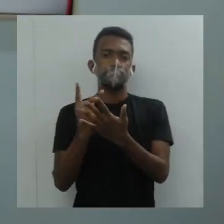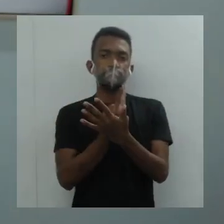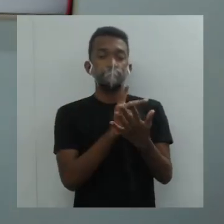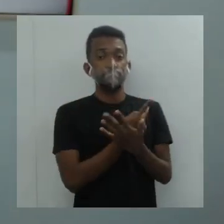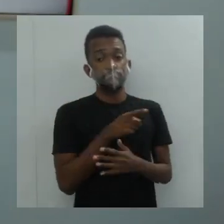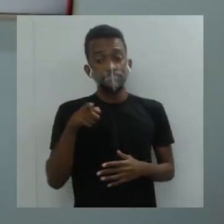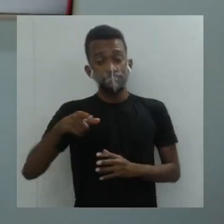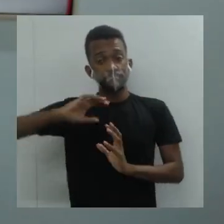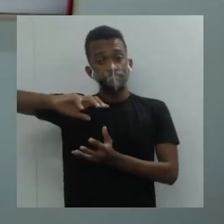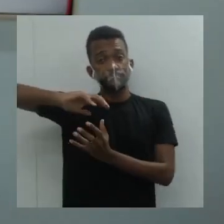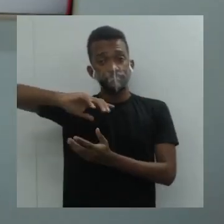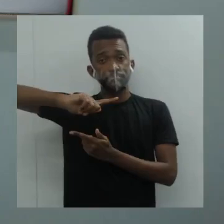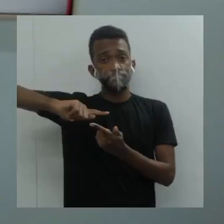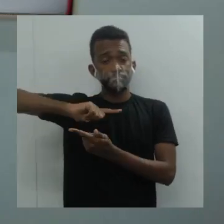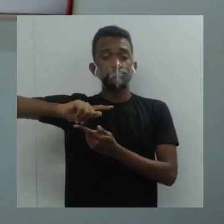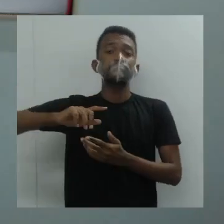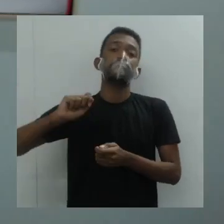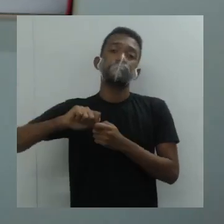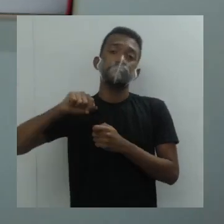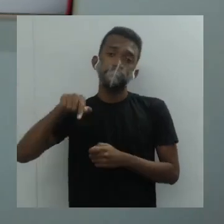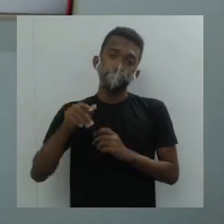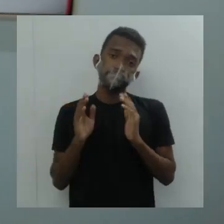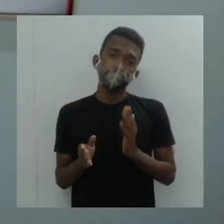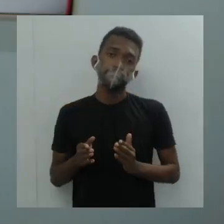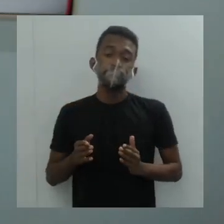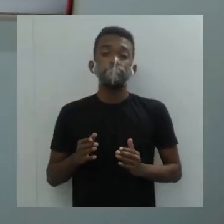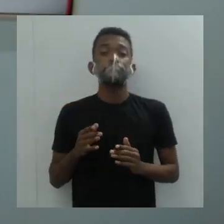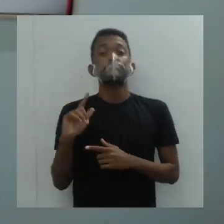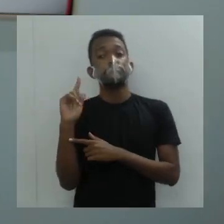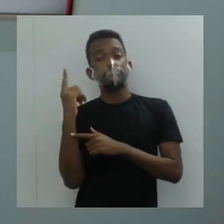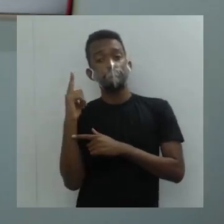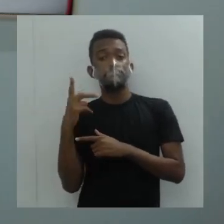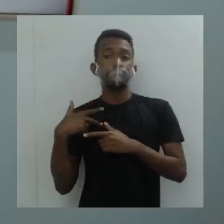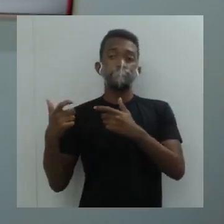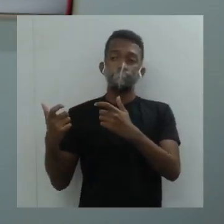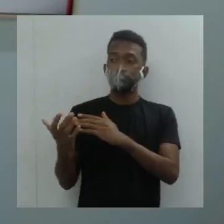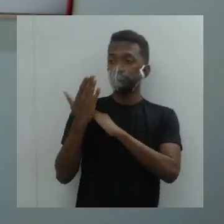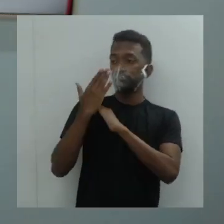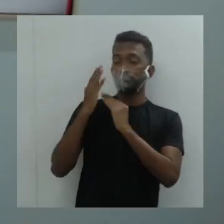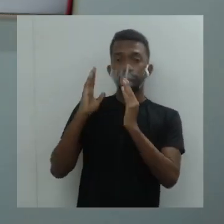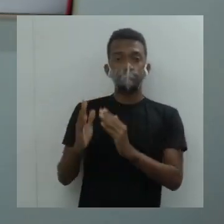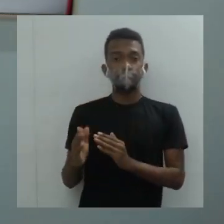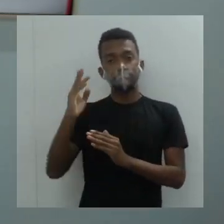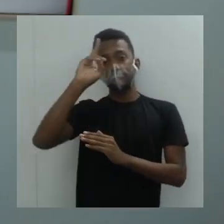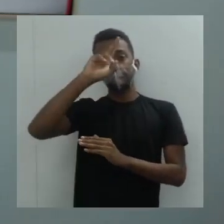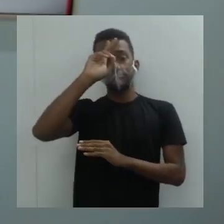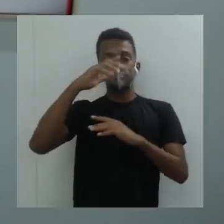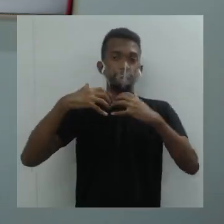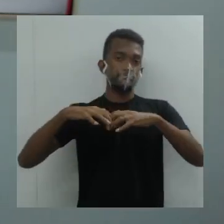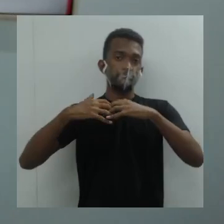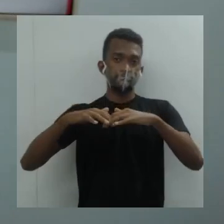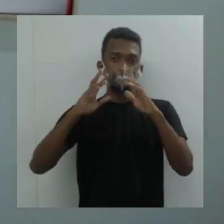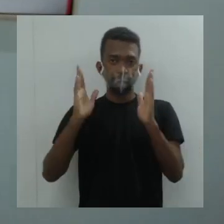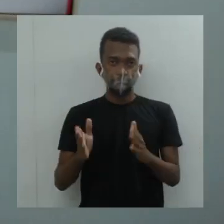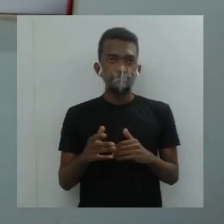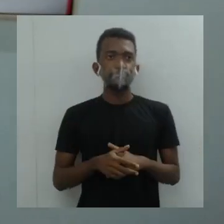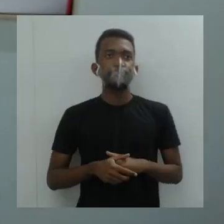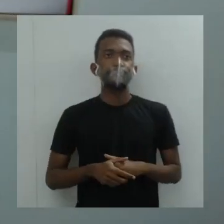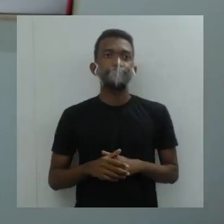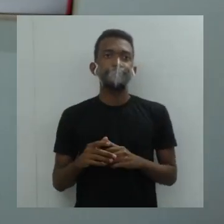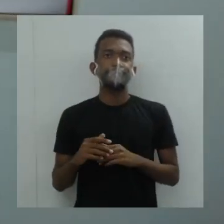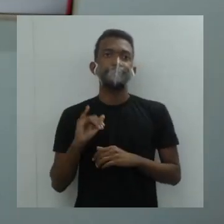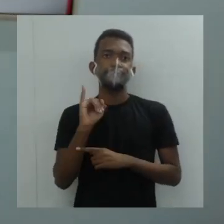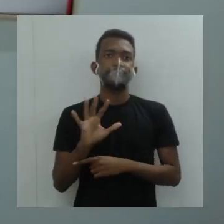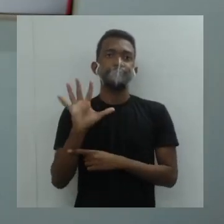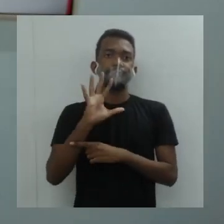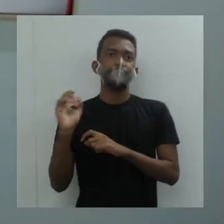geografia, ela faz isso. Ela nos remete a essas reflexões. Próxima imagem, vamos